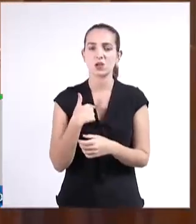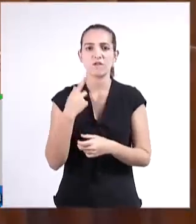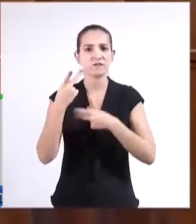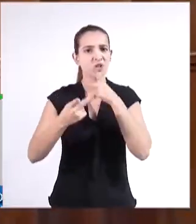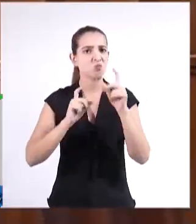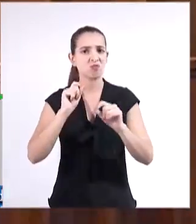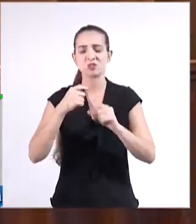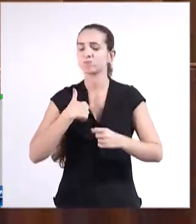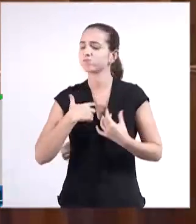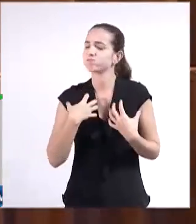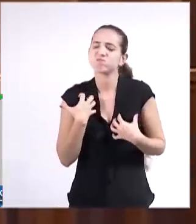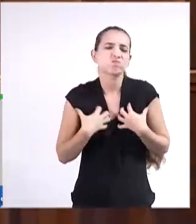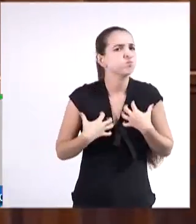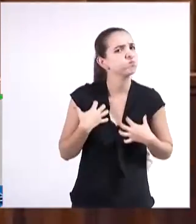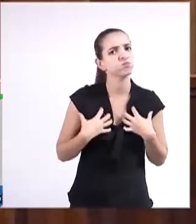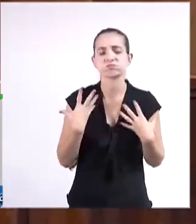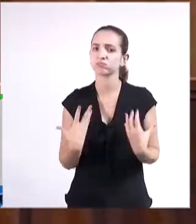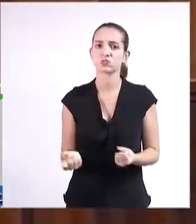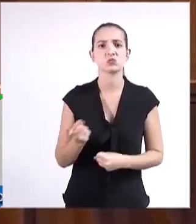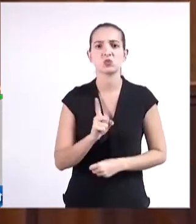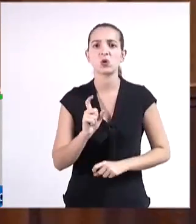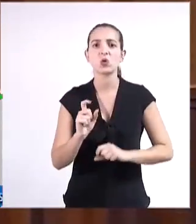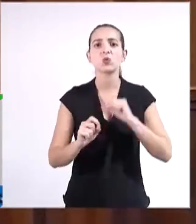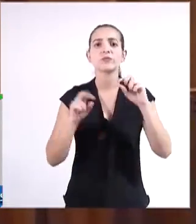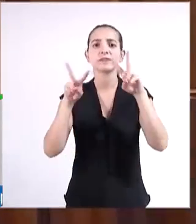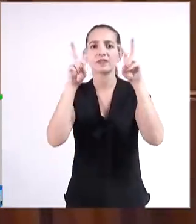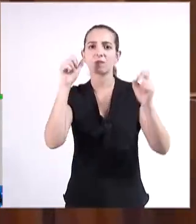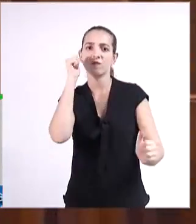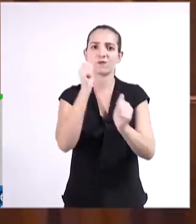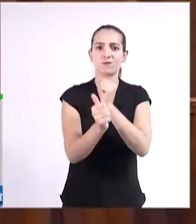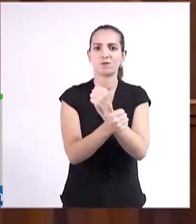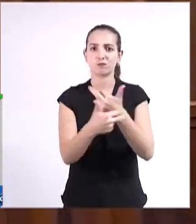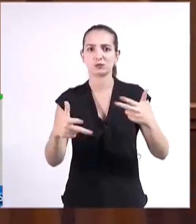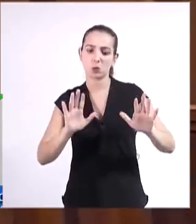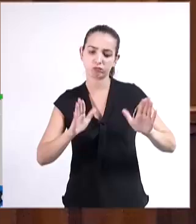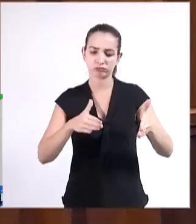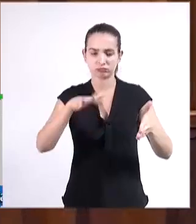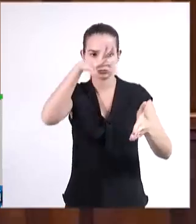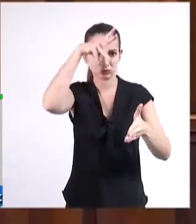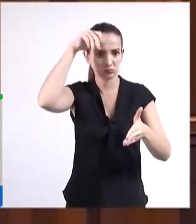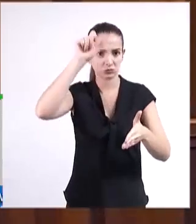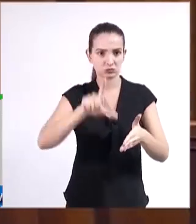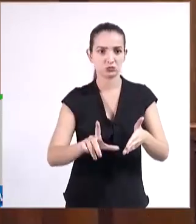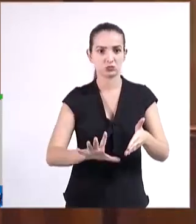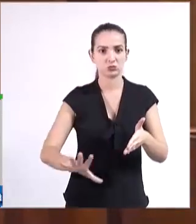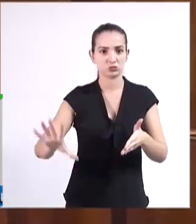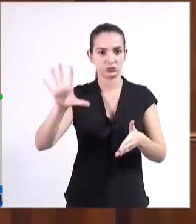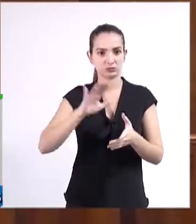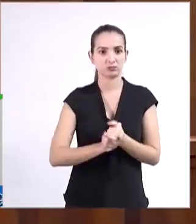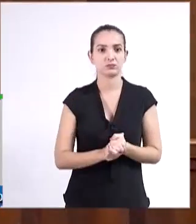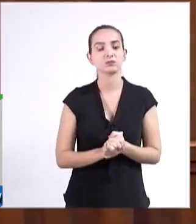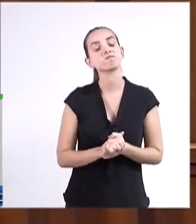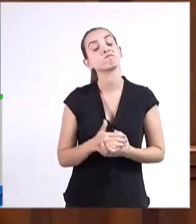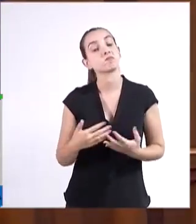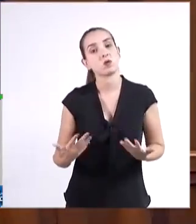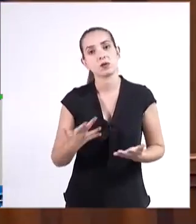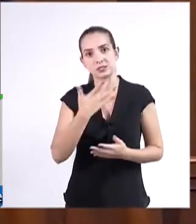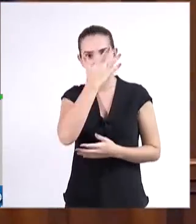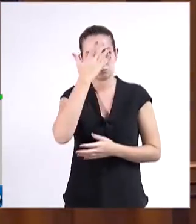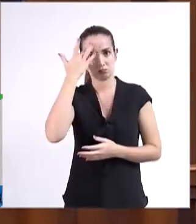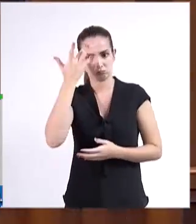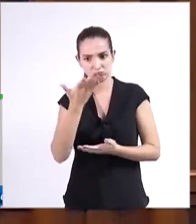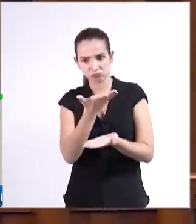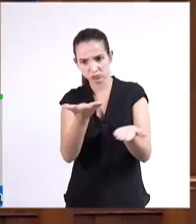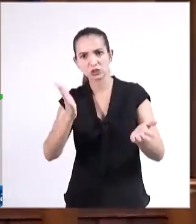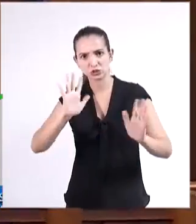indignação, né, a respeito do nosso futebol no Mato Grosso do Sul. Quem já assistiu os